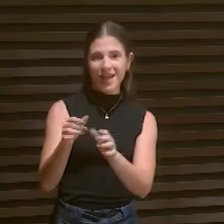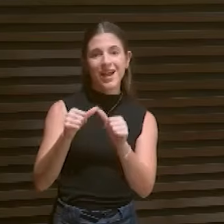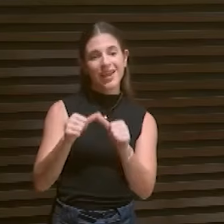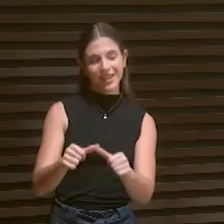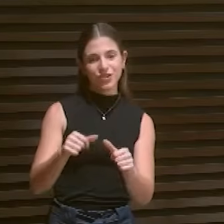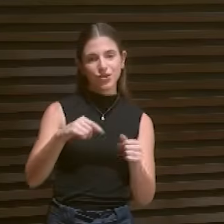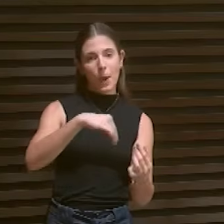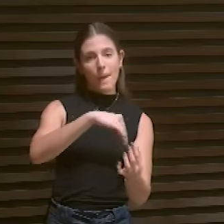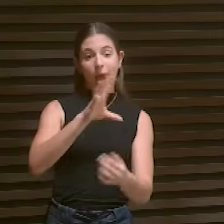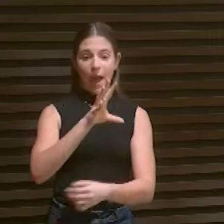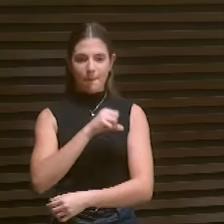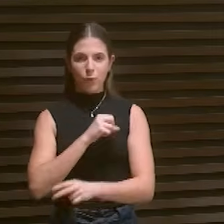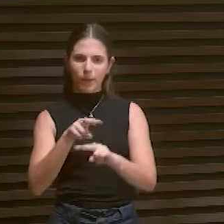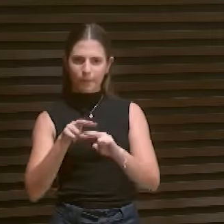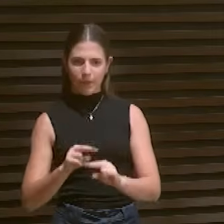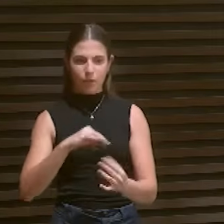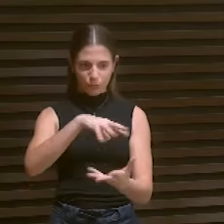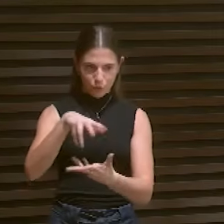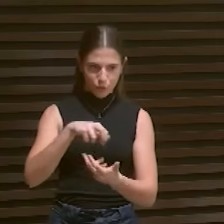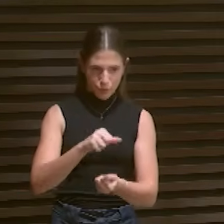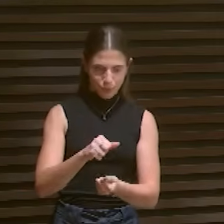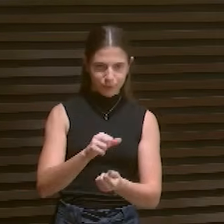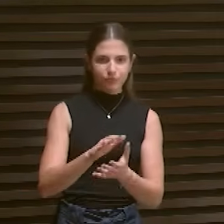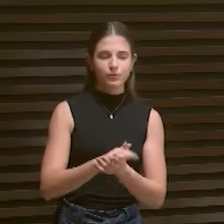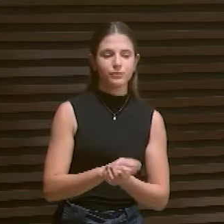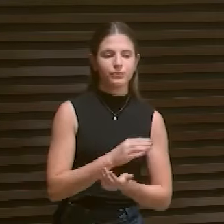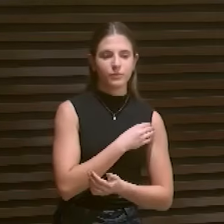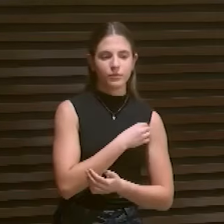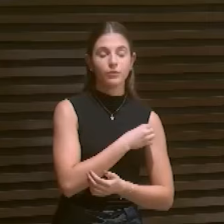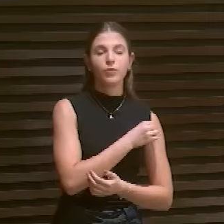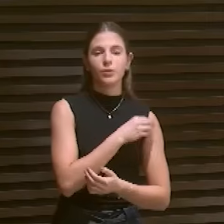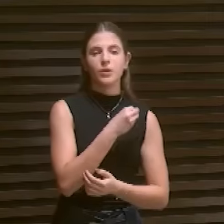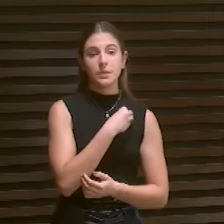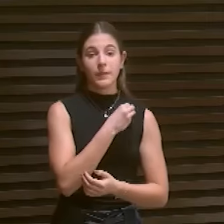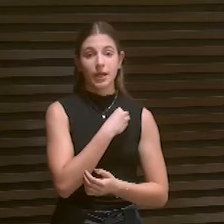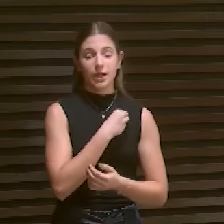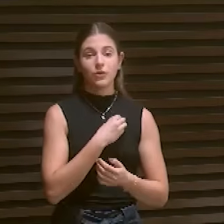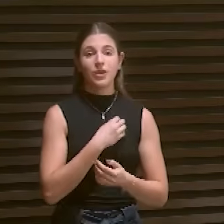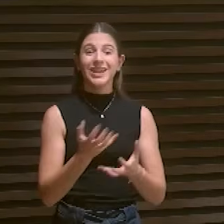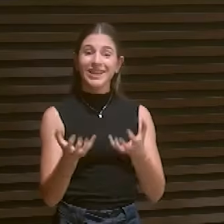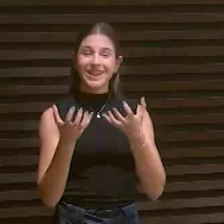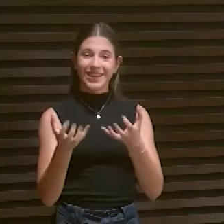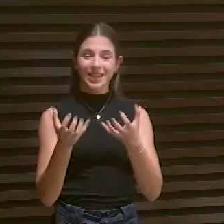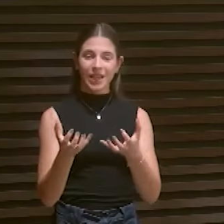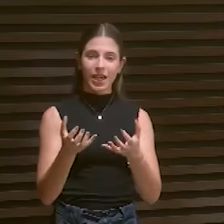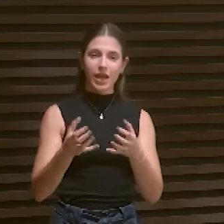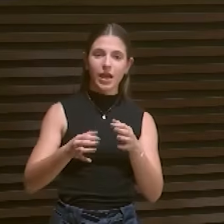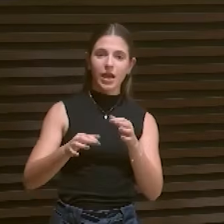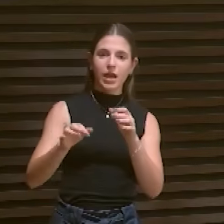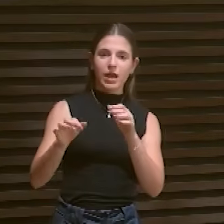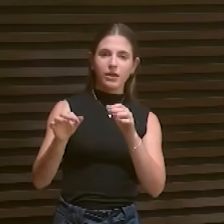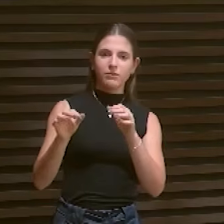mundanismo que nos tenta atrair e que tenta moldar a nossa vida.